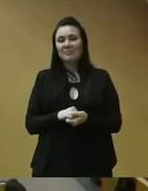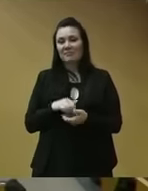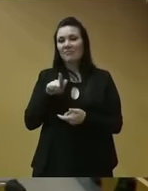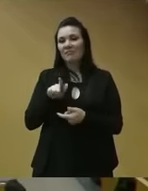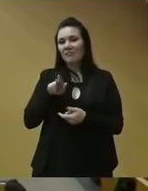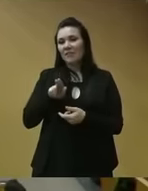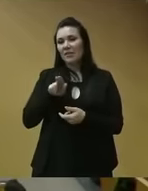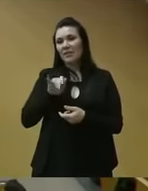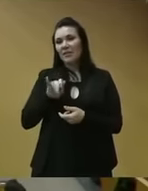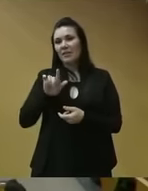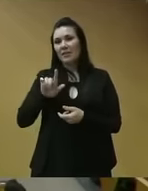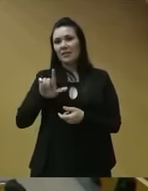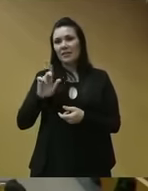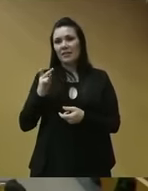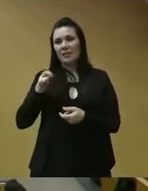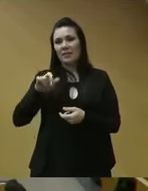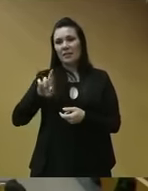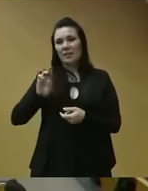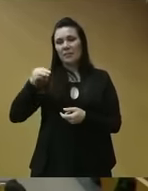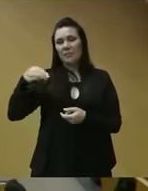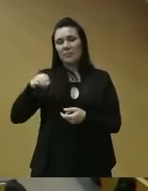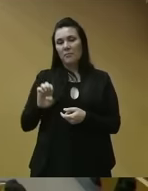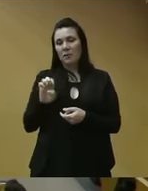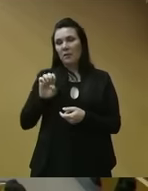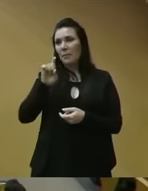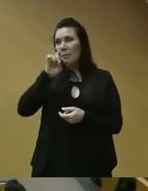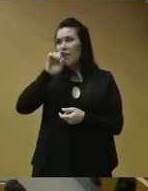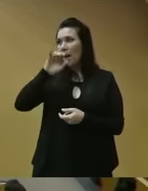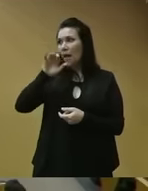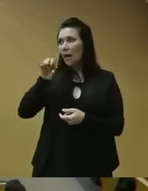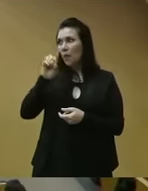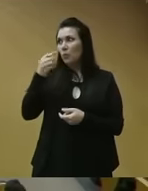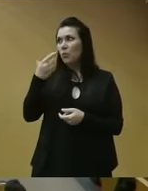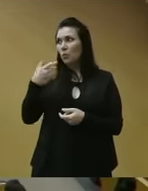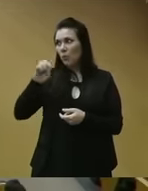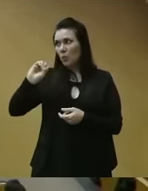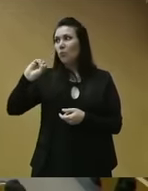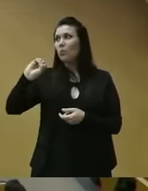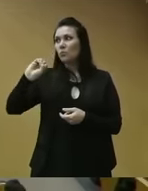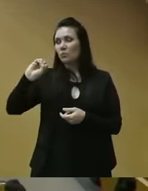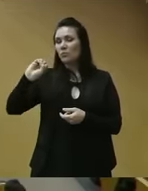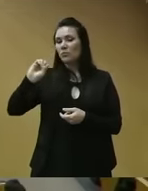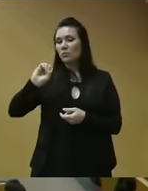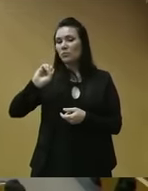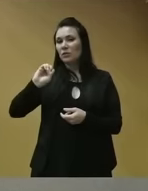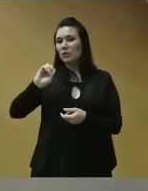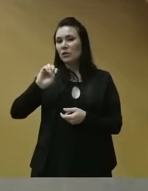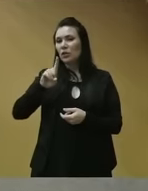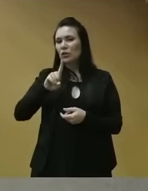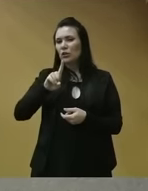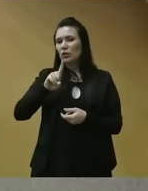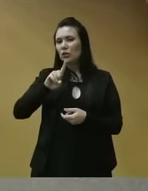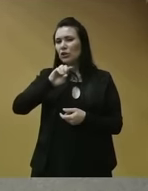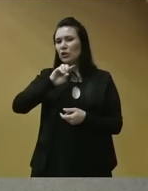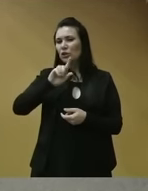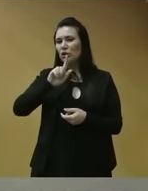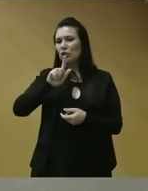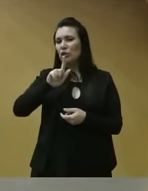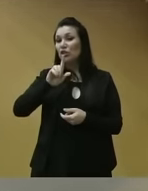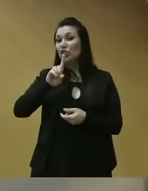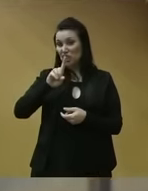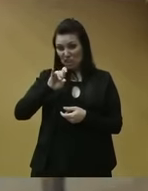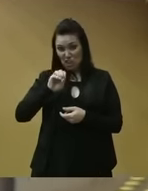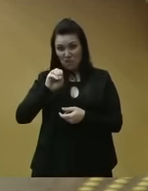Guilherme Oliveira da Silveira, filho de João Pedro Pereira da Silveira e Giovana Freitas de Oliveira, natural